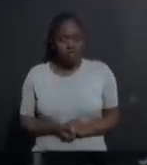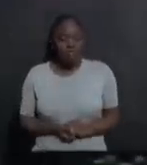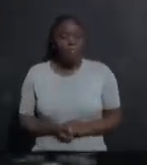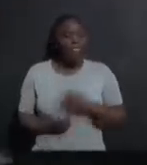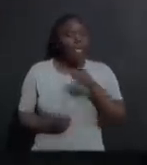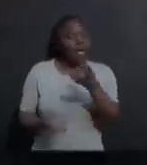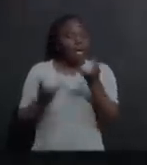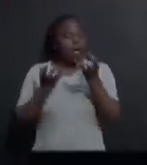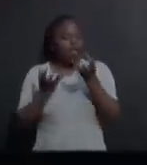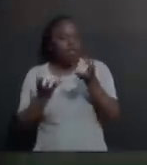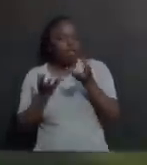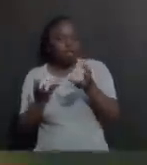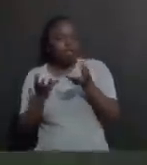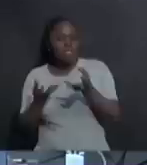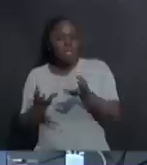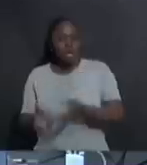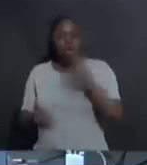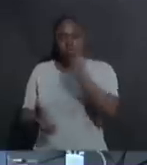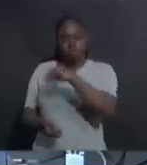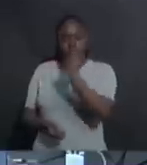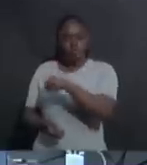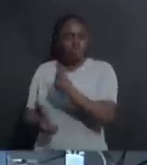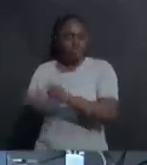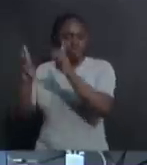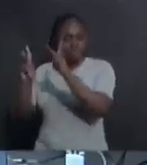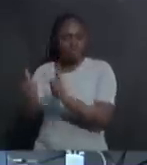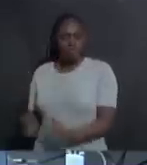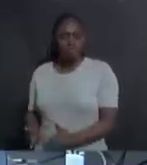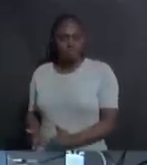E você querer ir lá quebrar a cara de alguém?